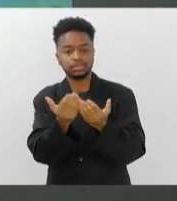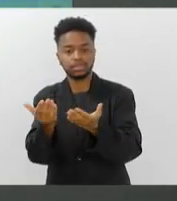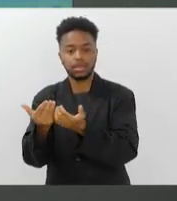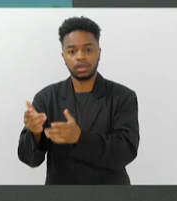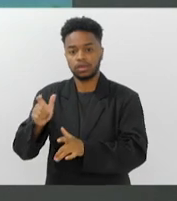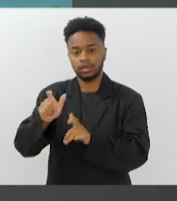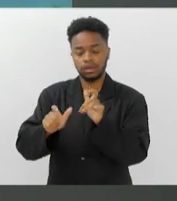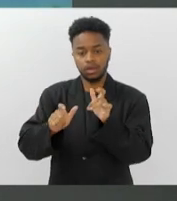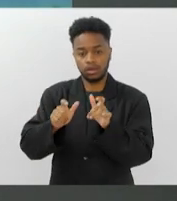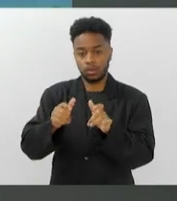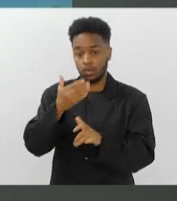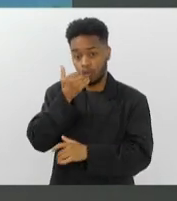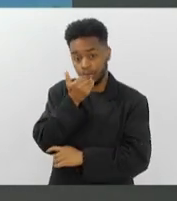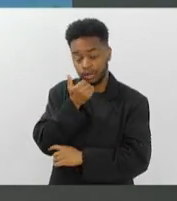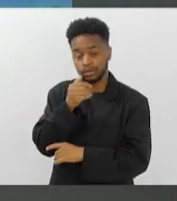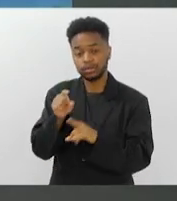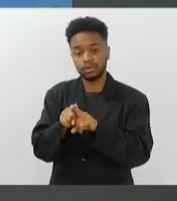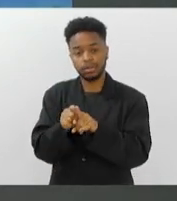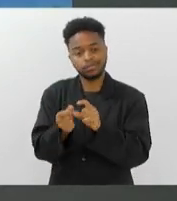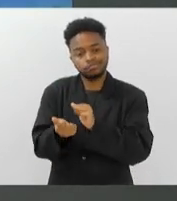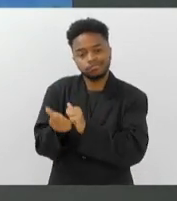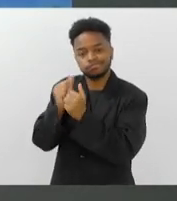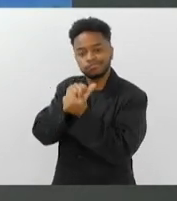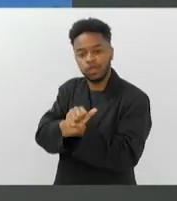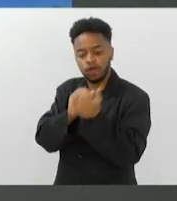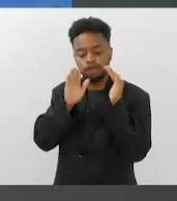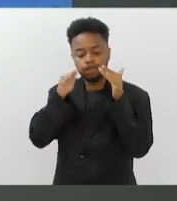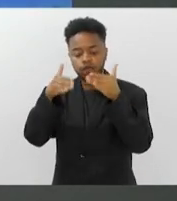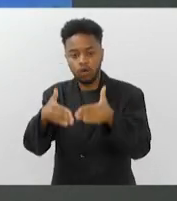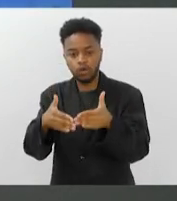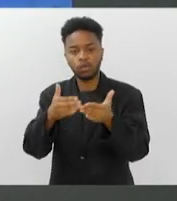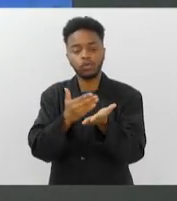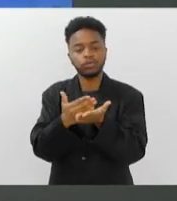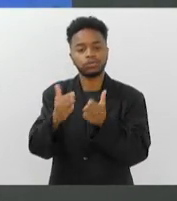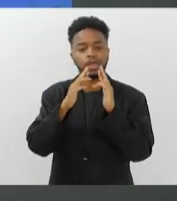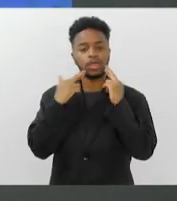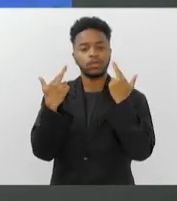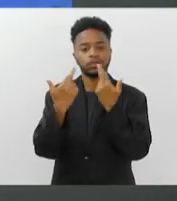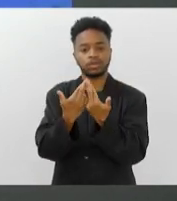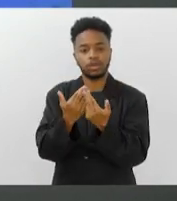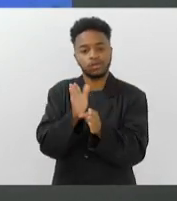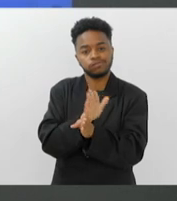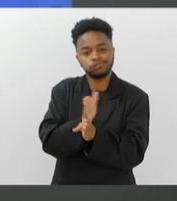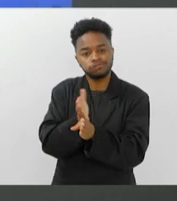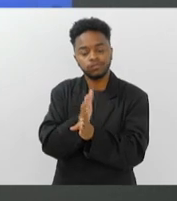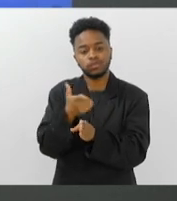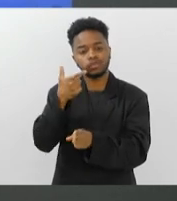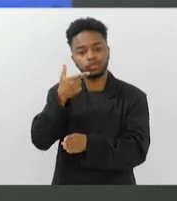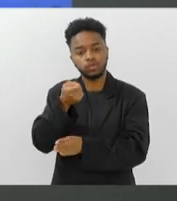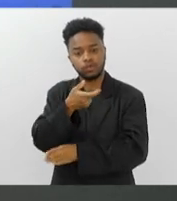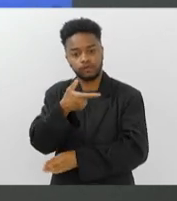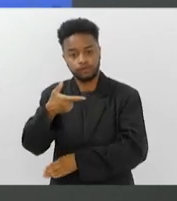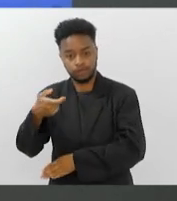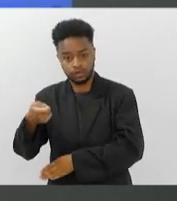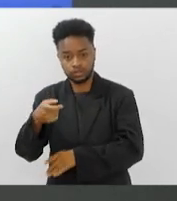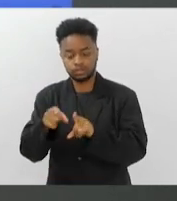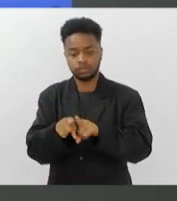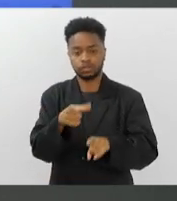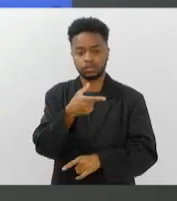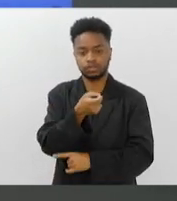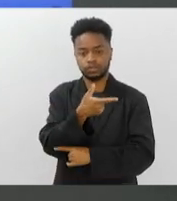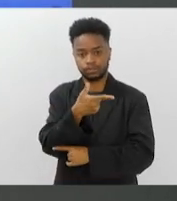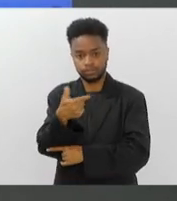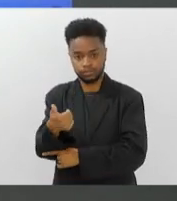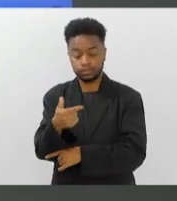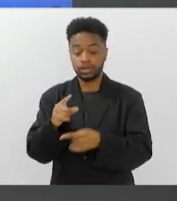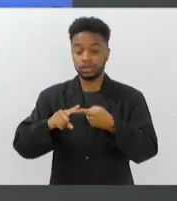de limpezas a gente começa a se adaptar então o fórum para reuniões híbridas né em 202021 eh e